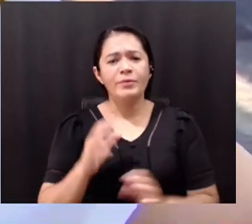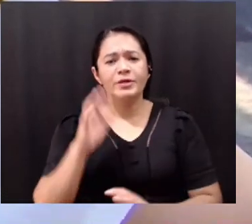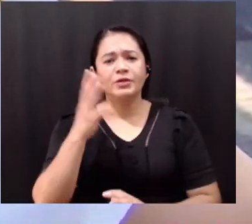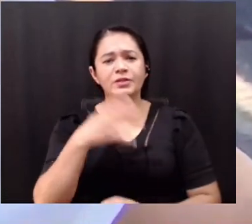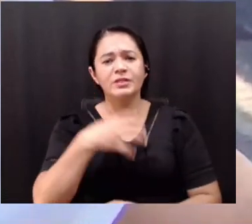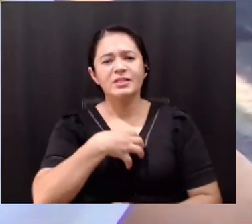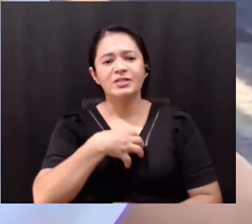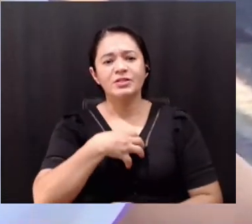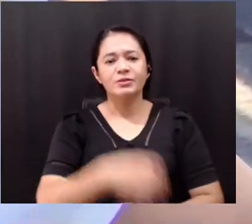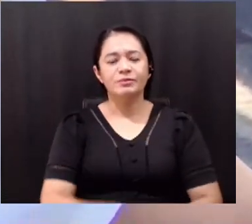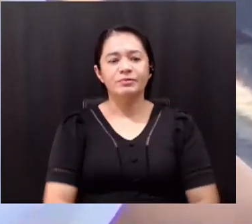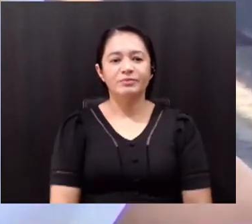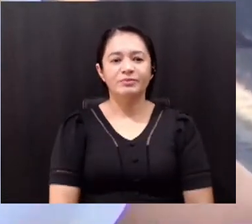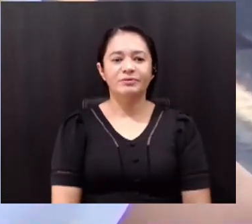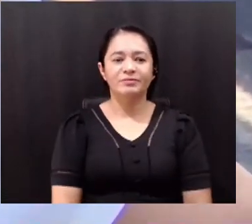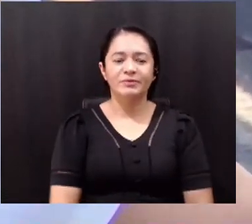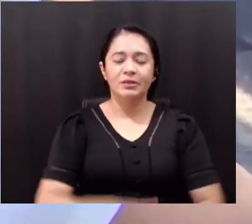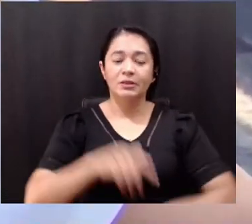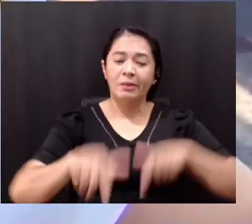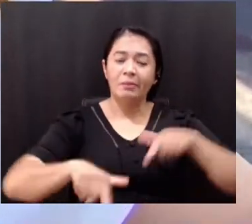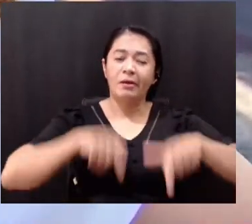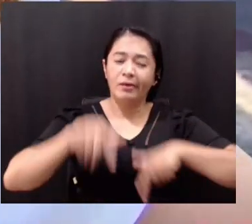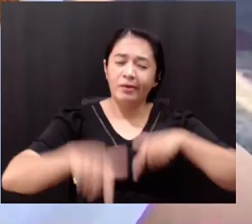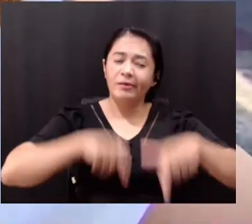Que trabalhava